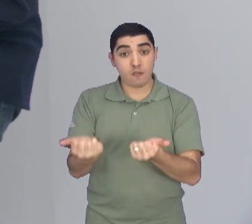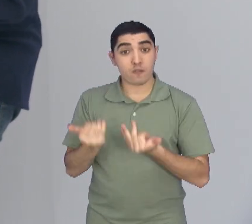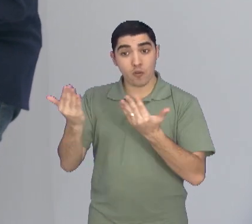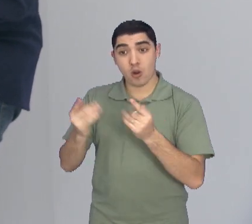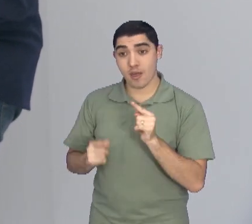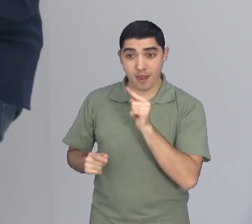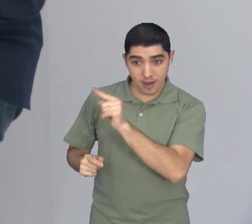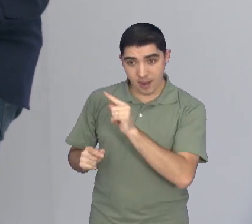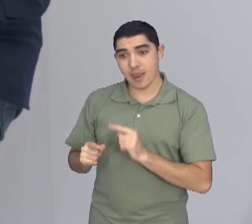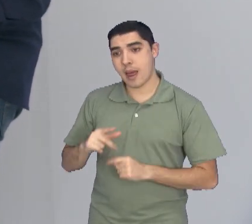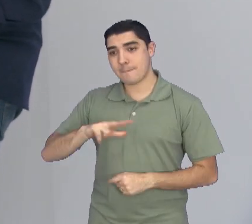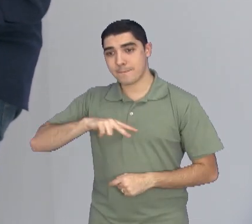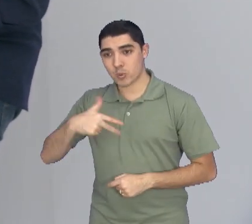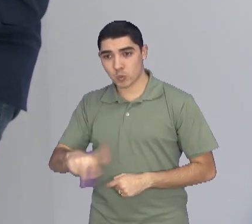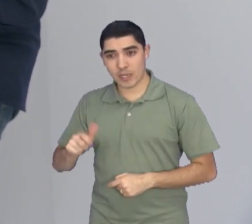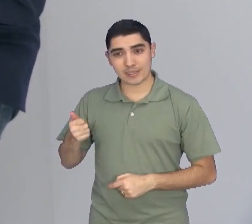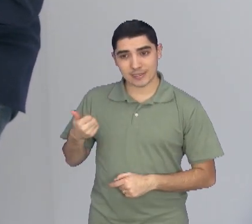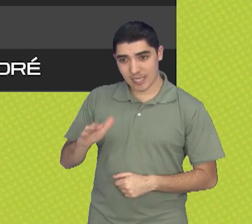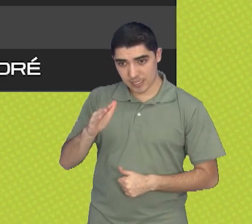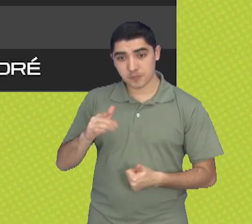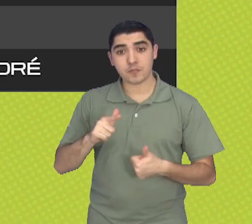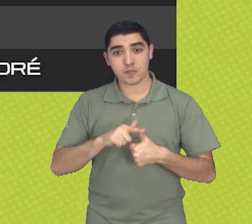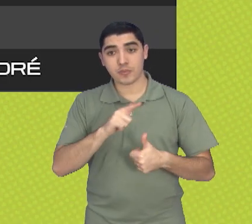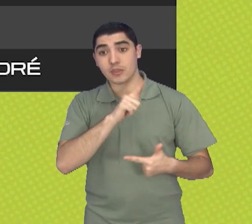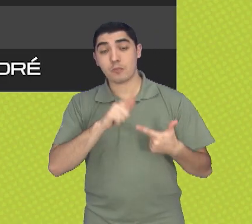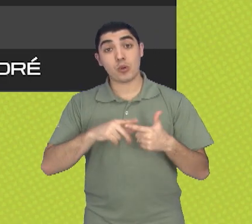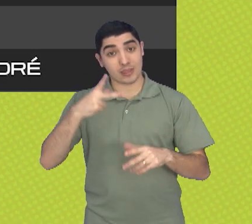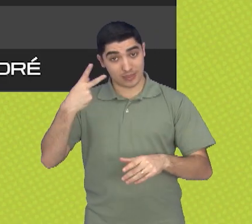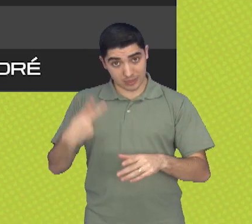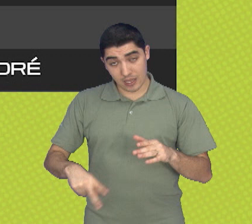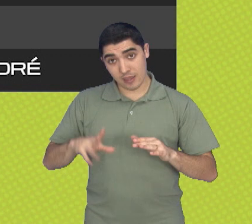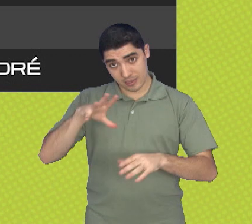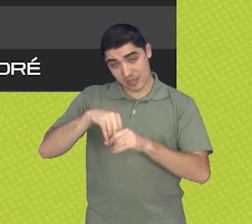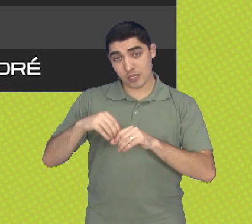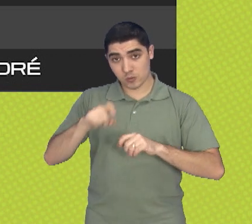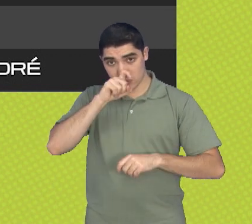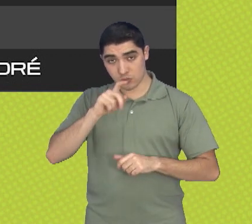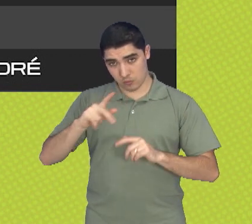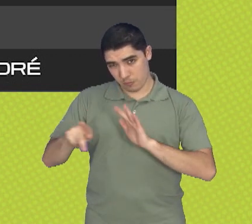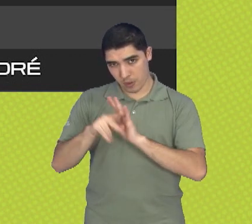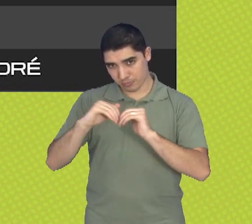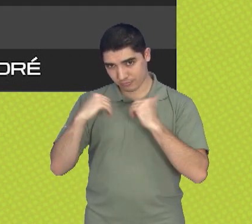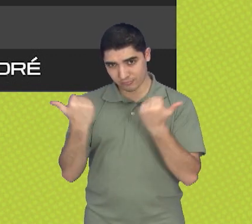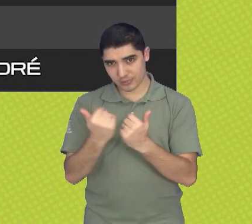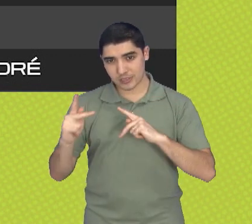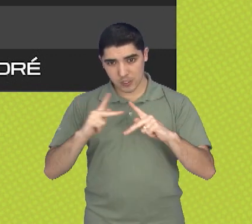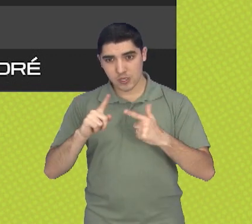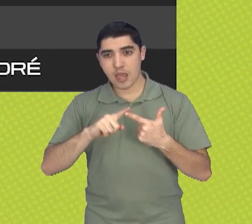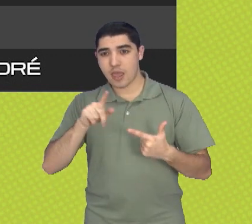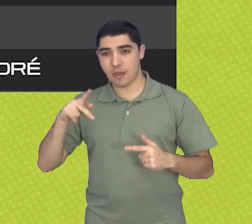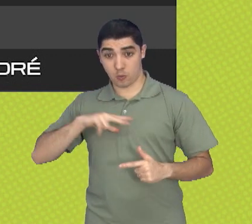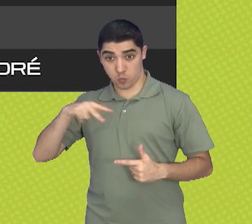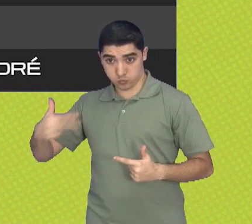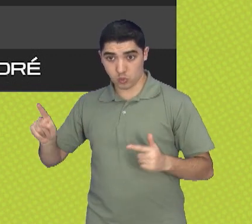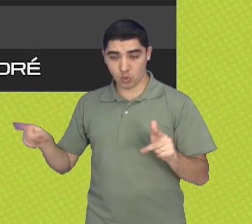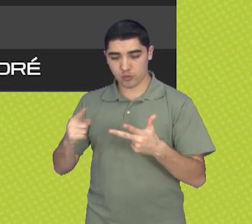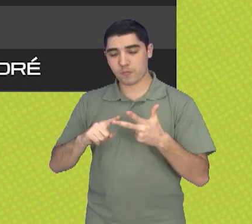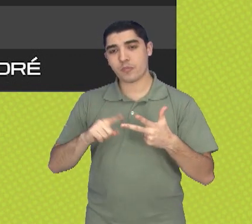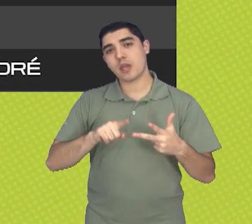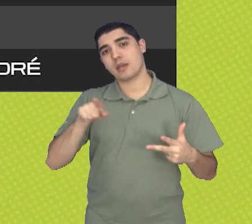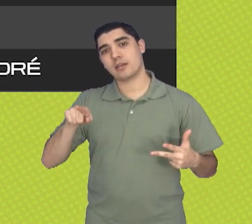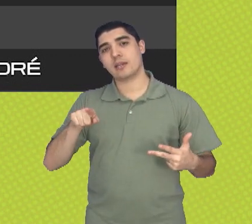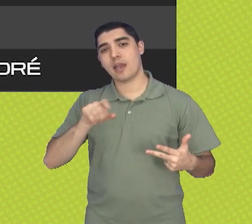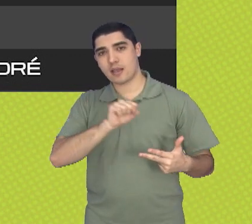Mursa, contra a Portuguesa Santista, depois dois jogos em casa, contra a Portuguesa de Desportos e São Caetano, depois sai para pegar o São Bernardo e